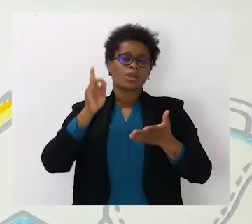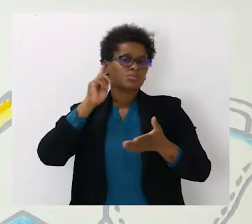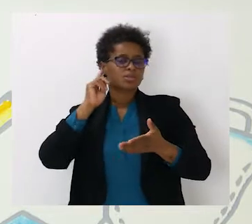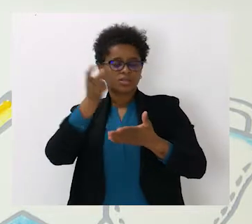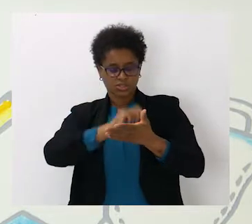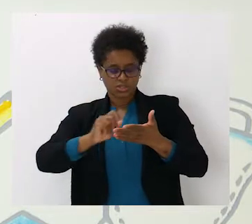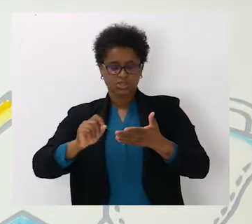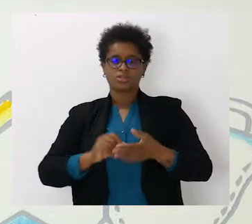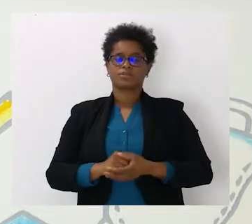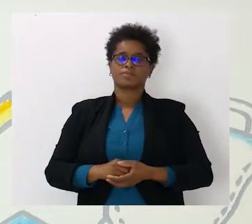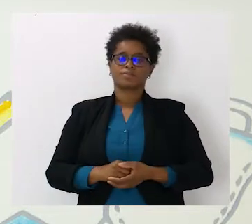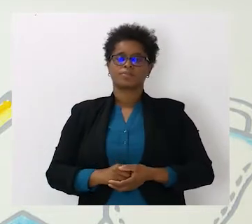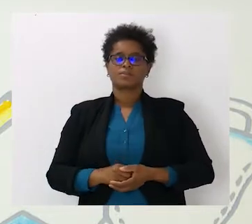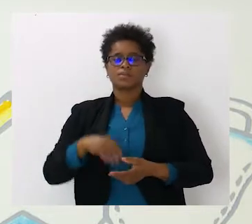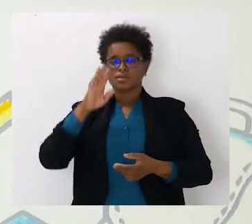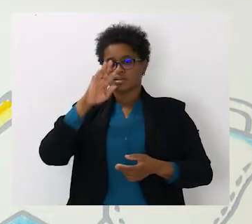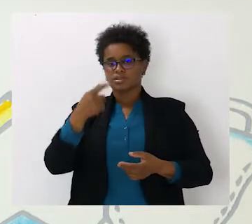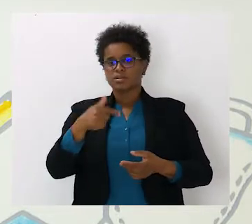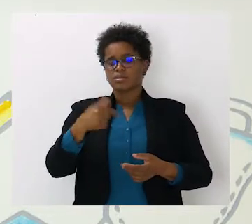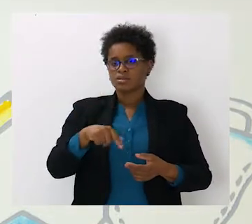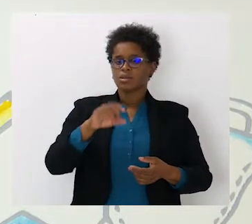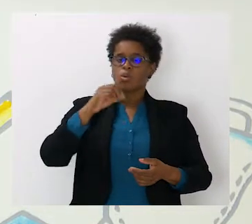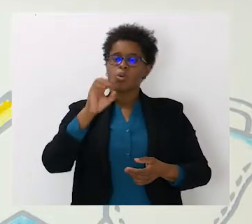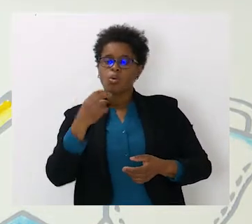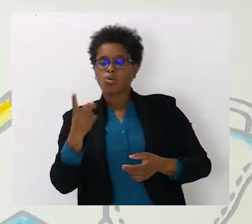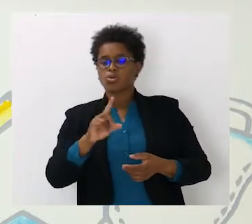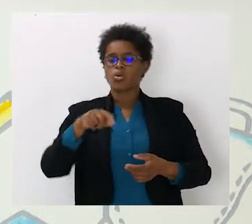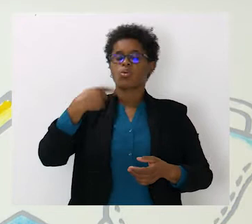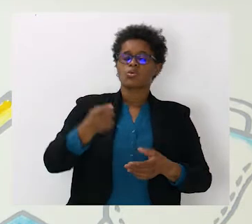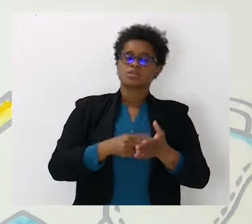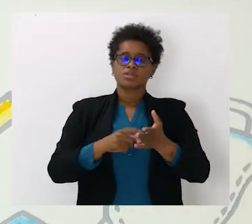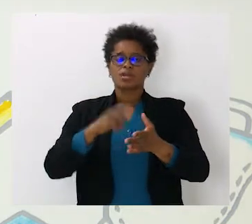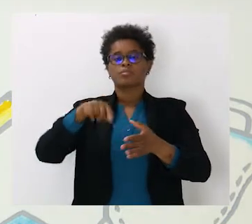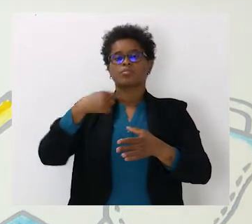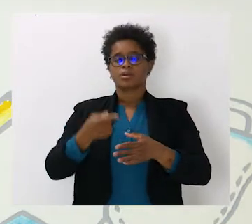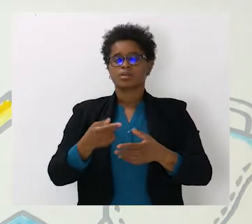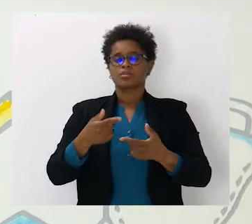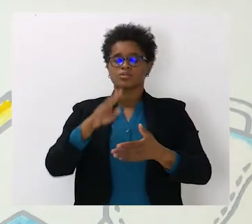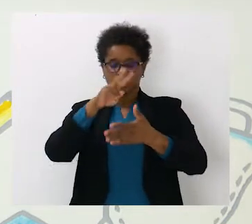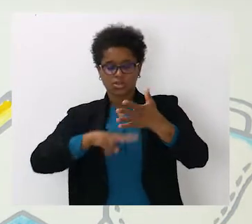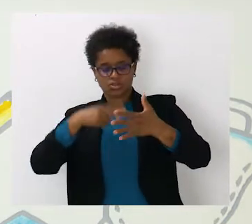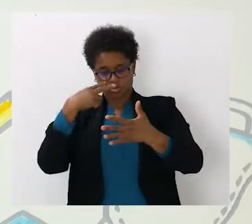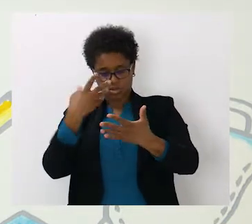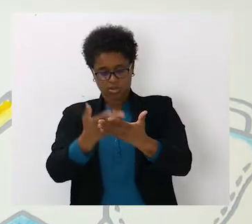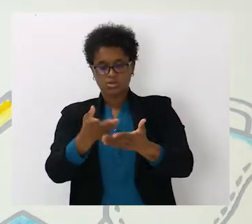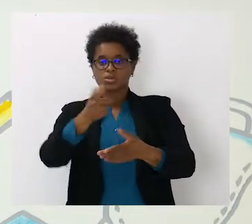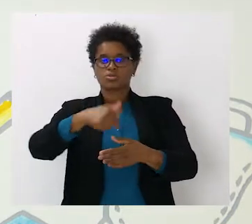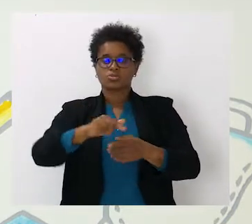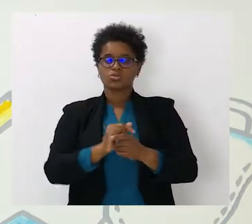é a importância da escrita. Se tinha ou não outra necessidade para além do que o texto nos